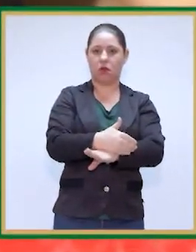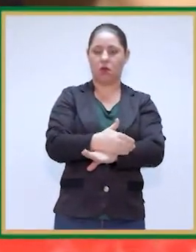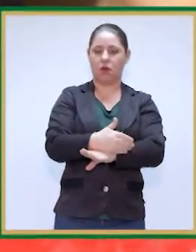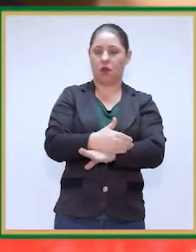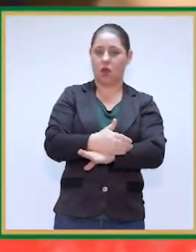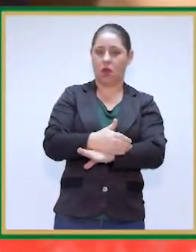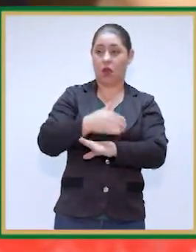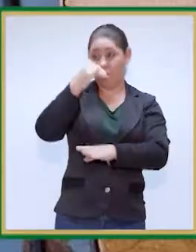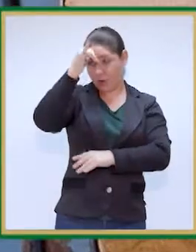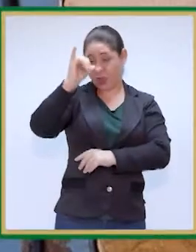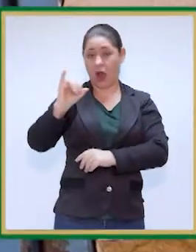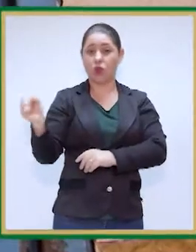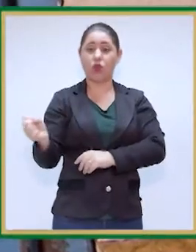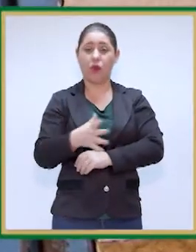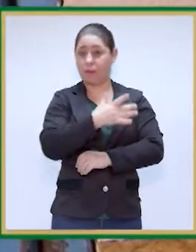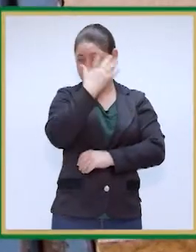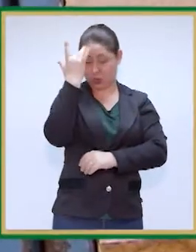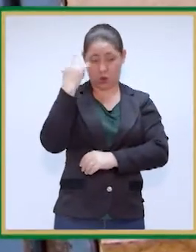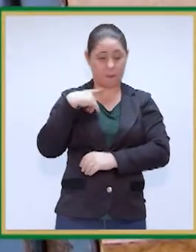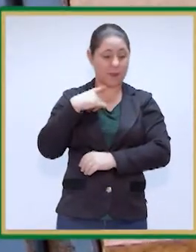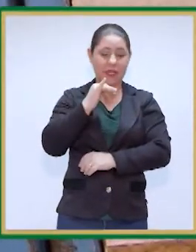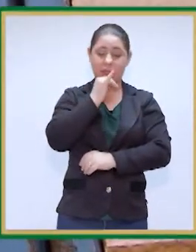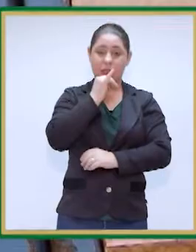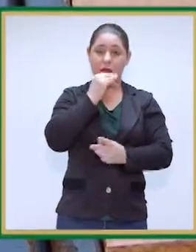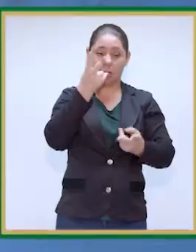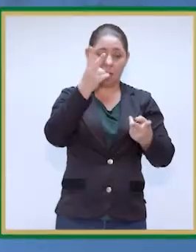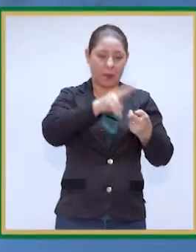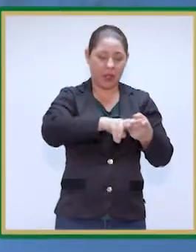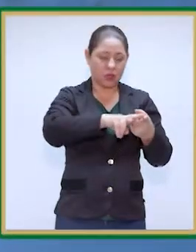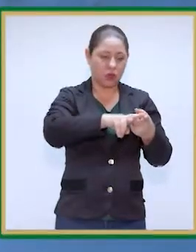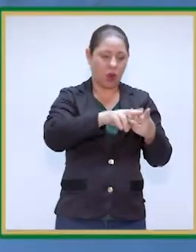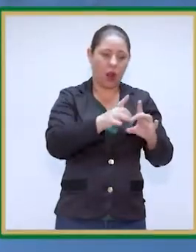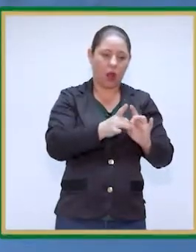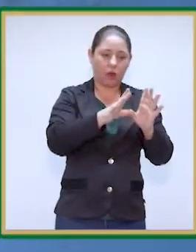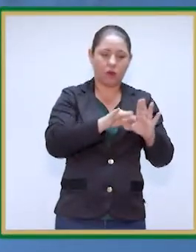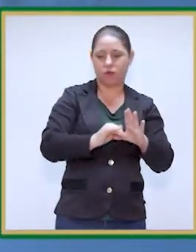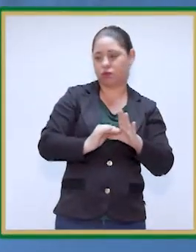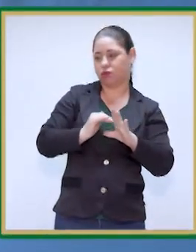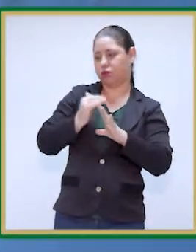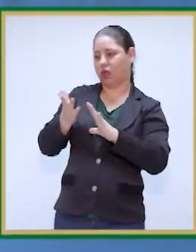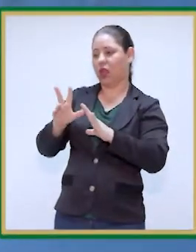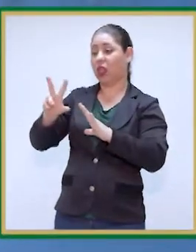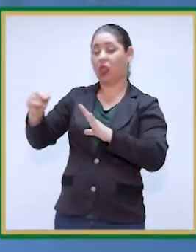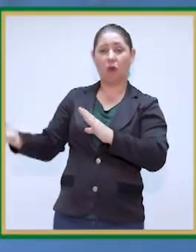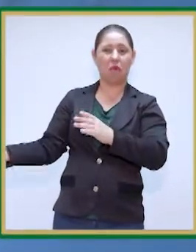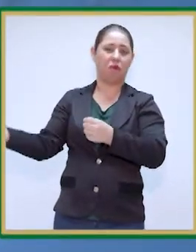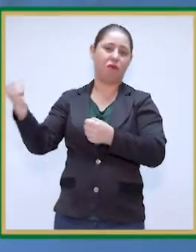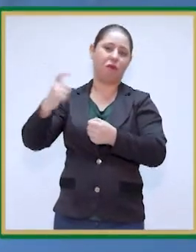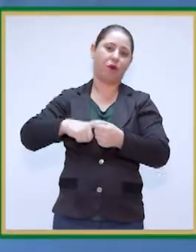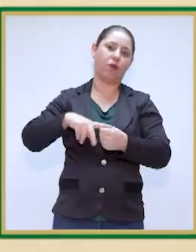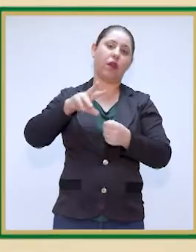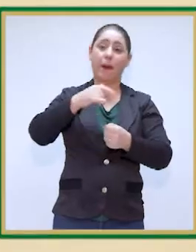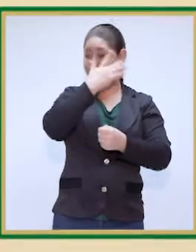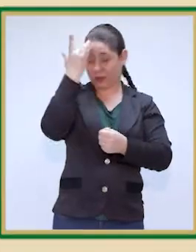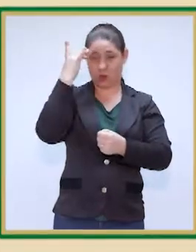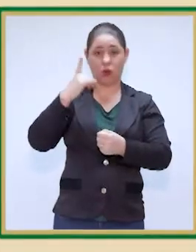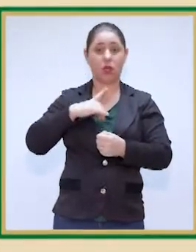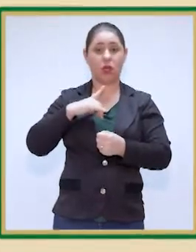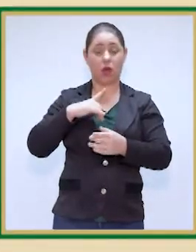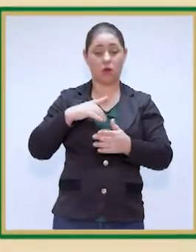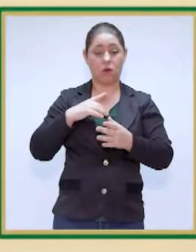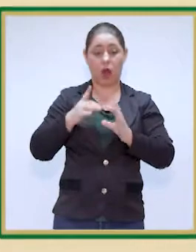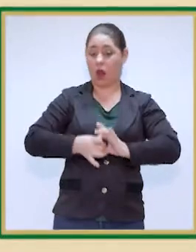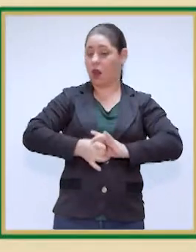entradas de novas pessoas, aquelas que saem, que não retornem, que as que saíram tenham